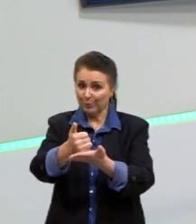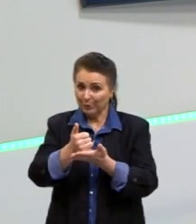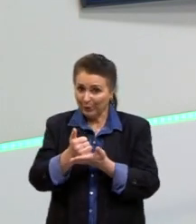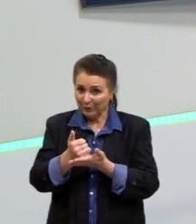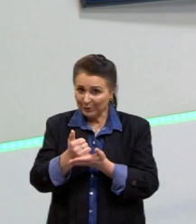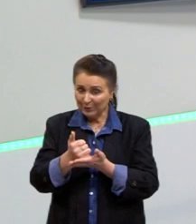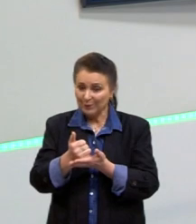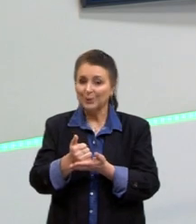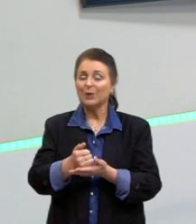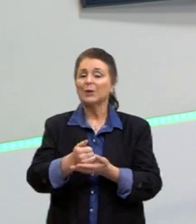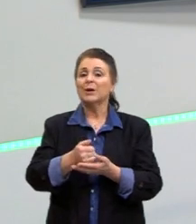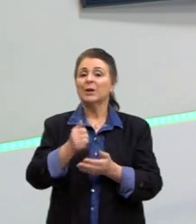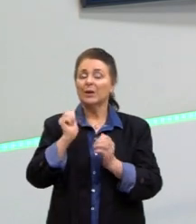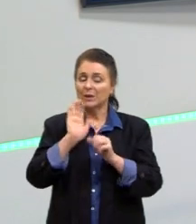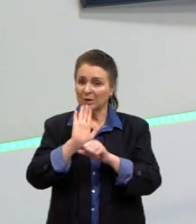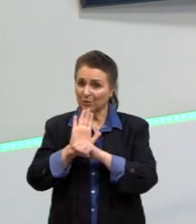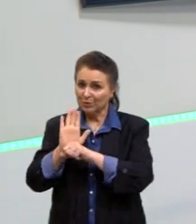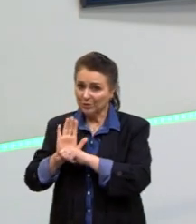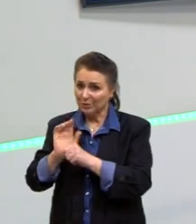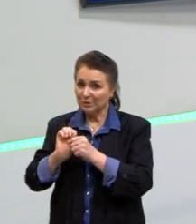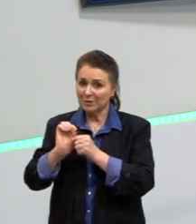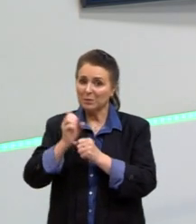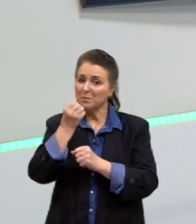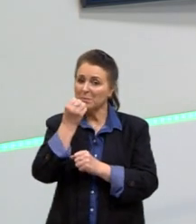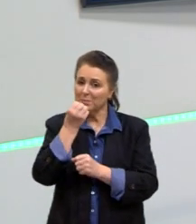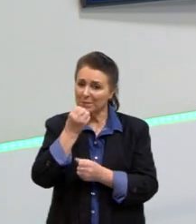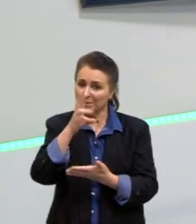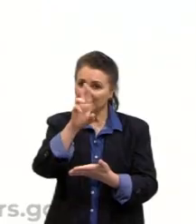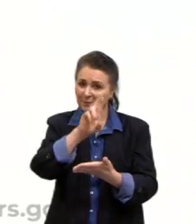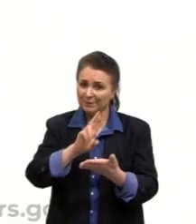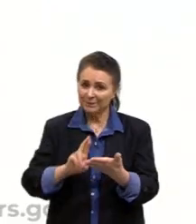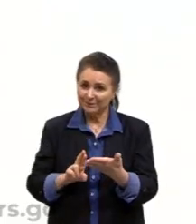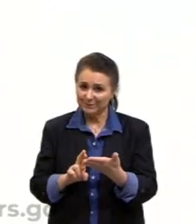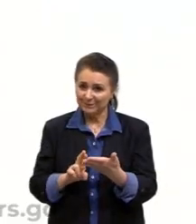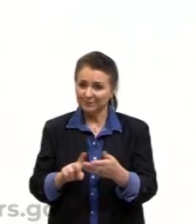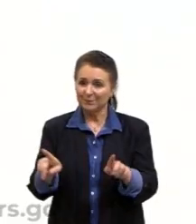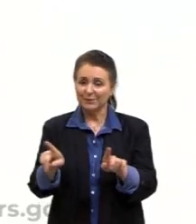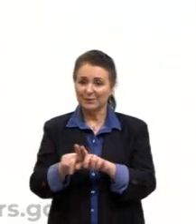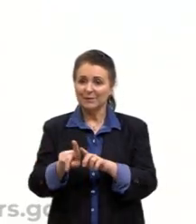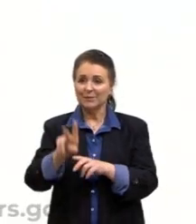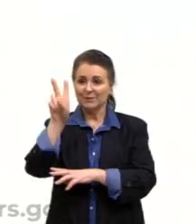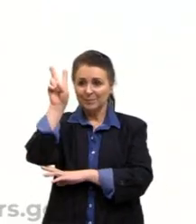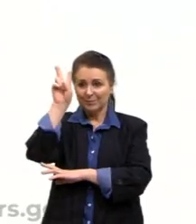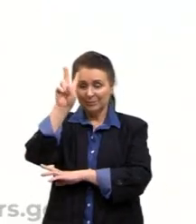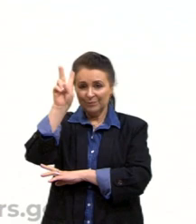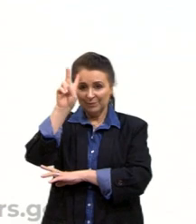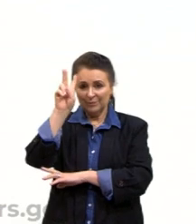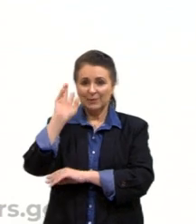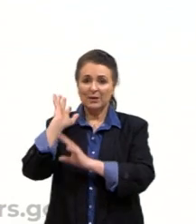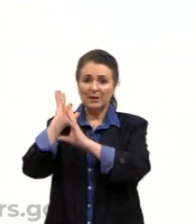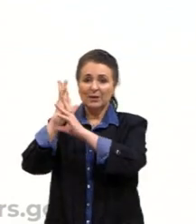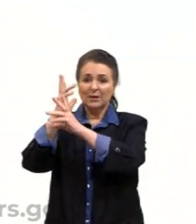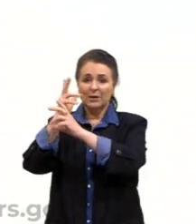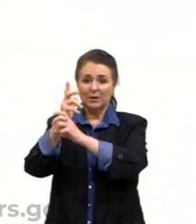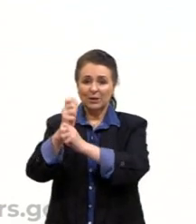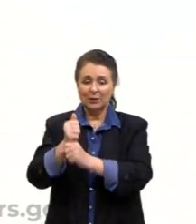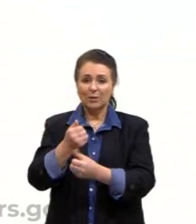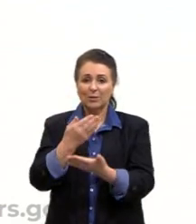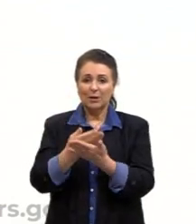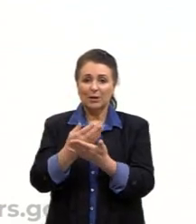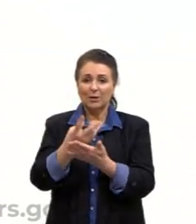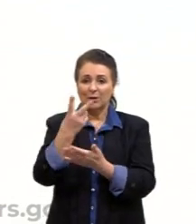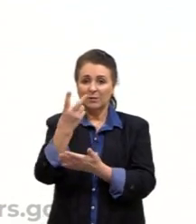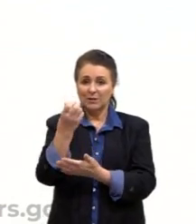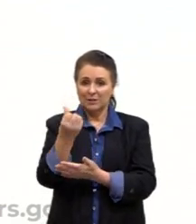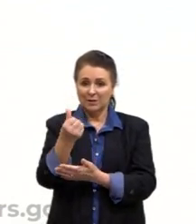uma boa redação. E daí, eu também lembrei que a gente pode retomar as aulas 26